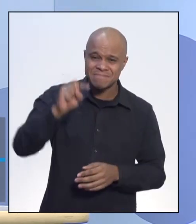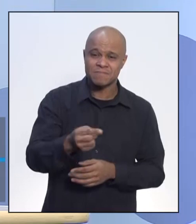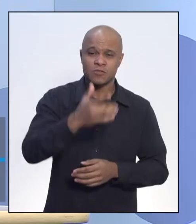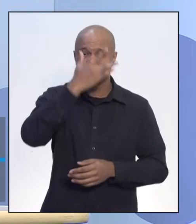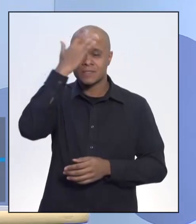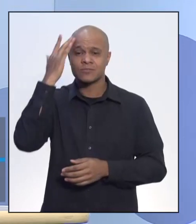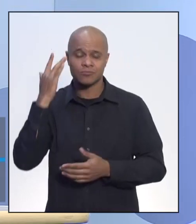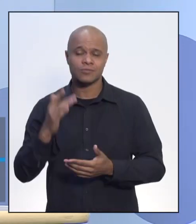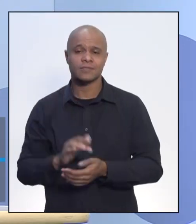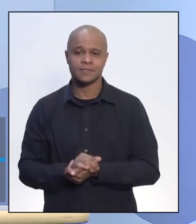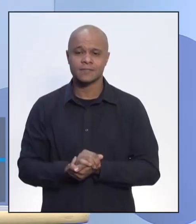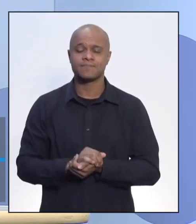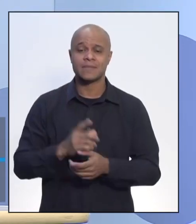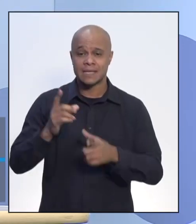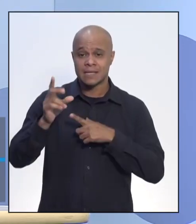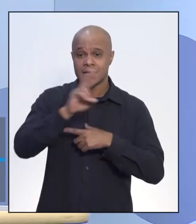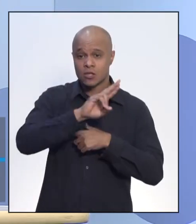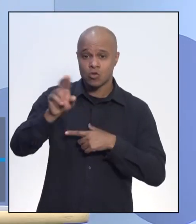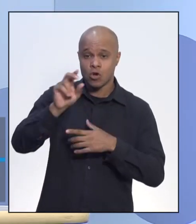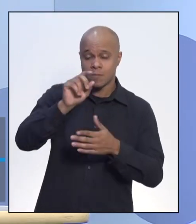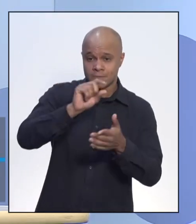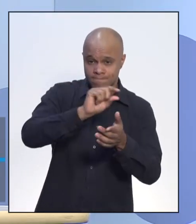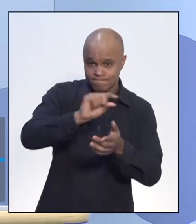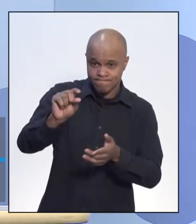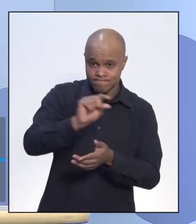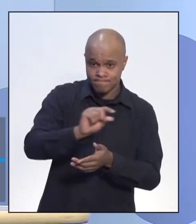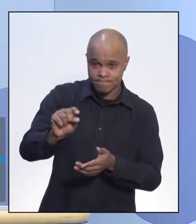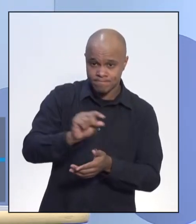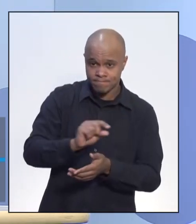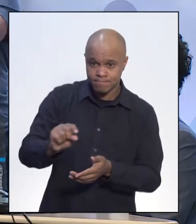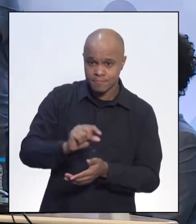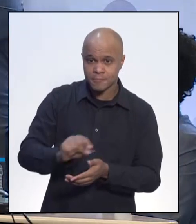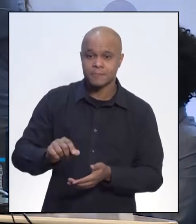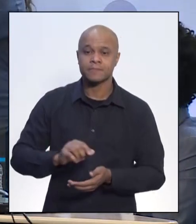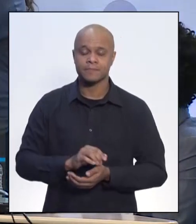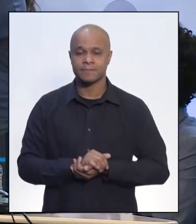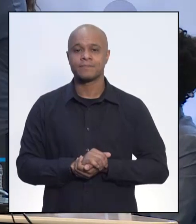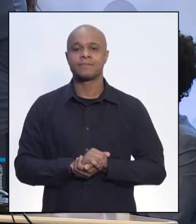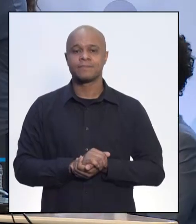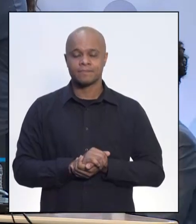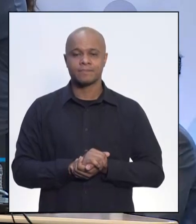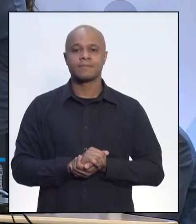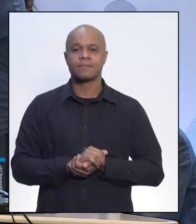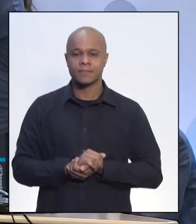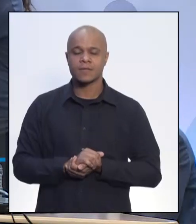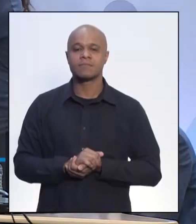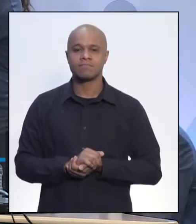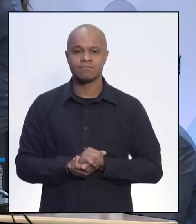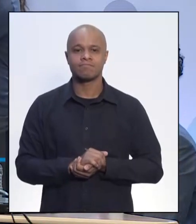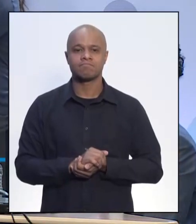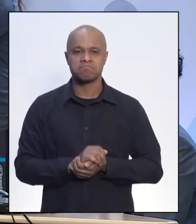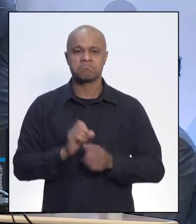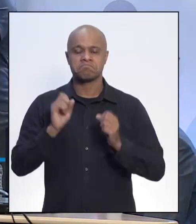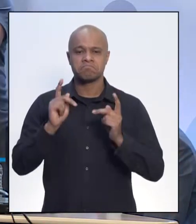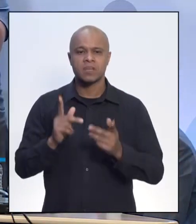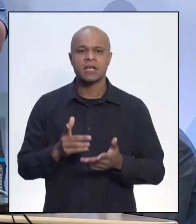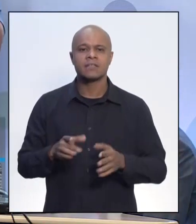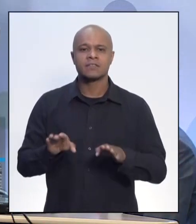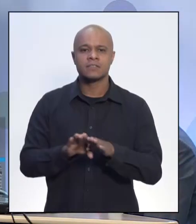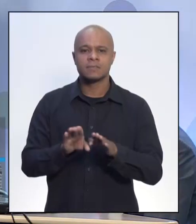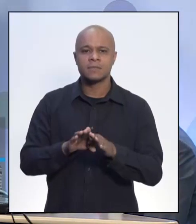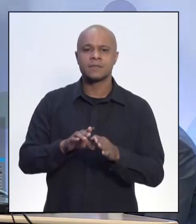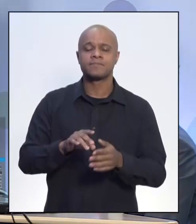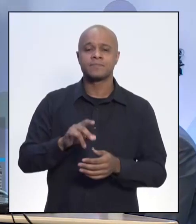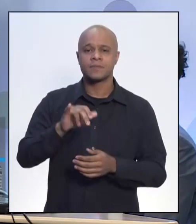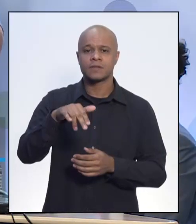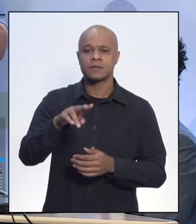3 mil vítimas desse atentado lamentável, né? Exatamente. Então, está aí a reconstrução. Né, teve a invasão